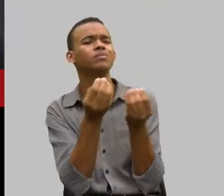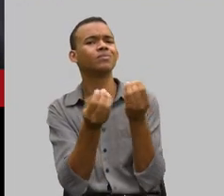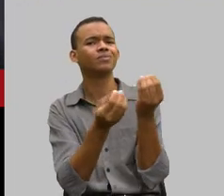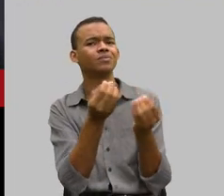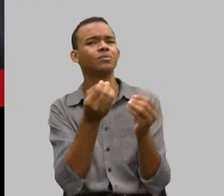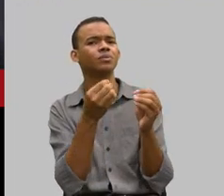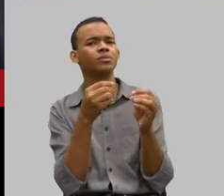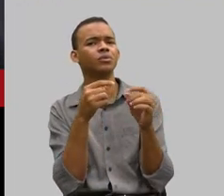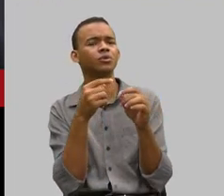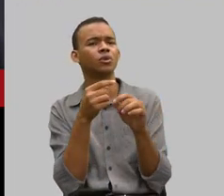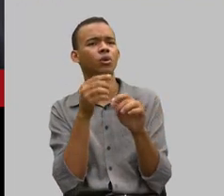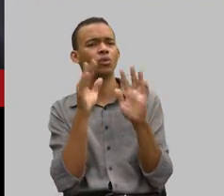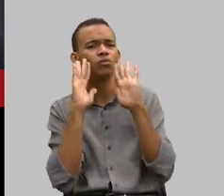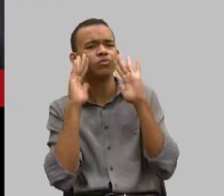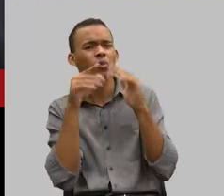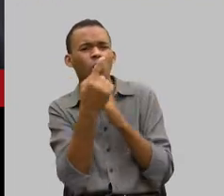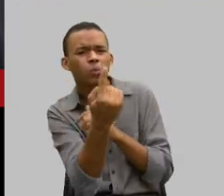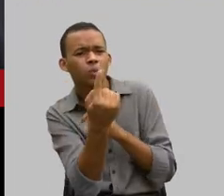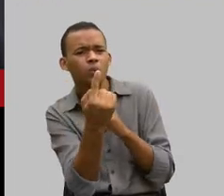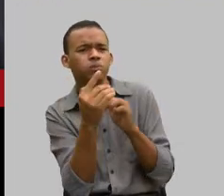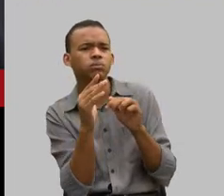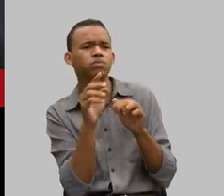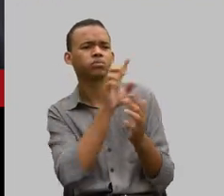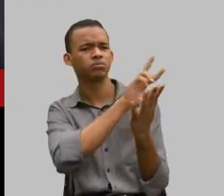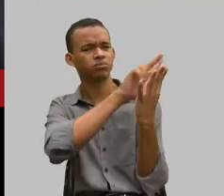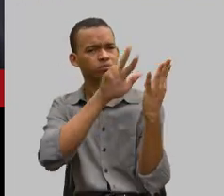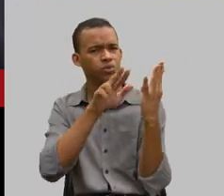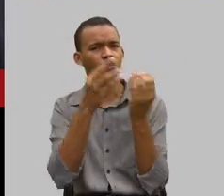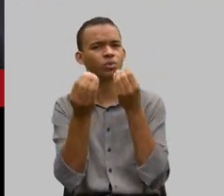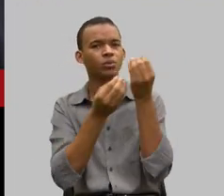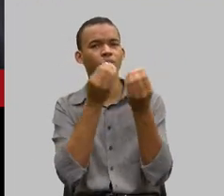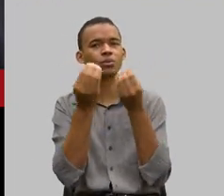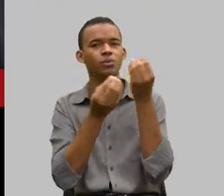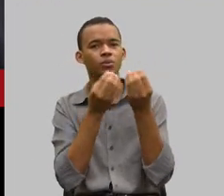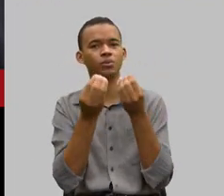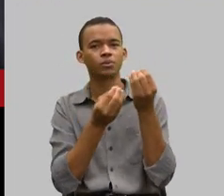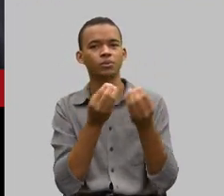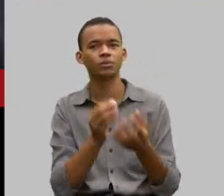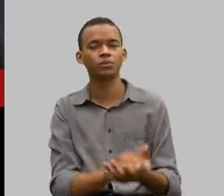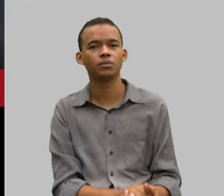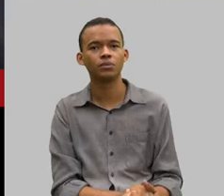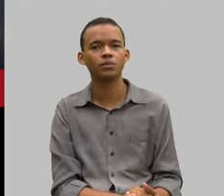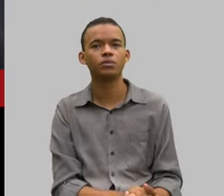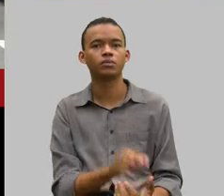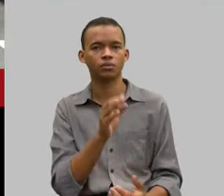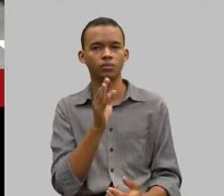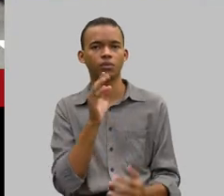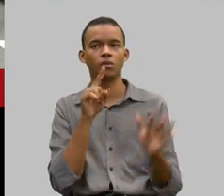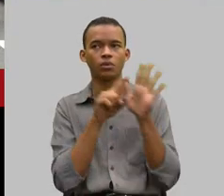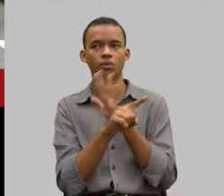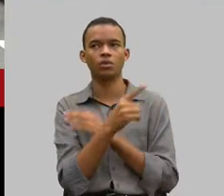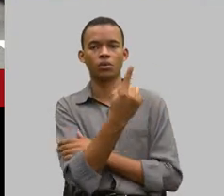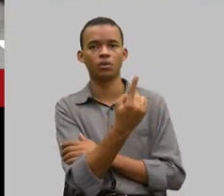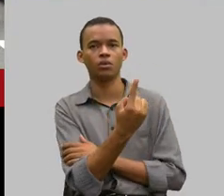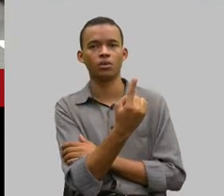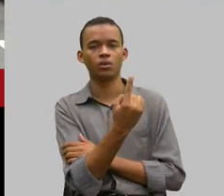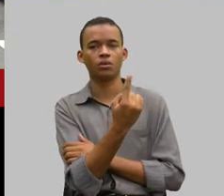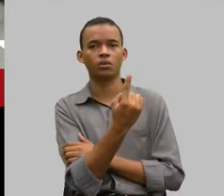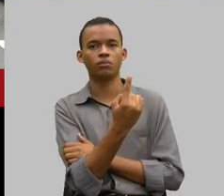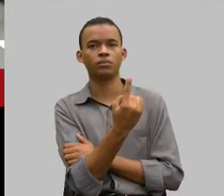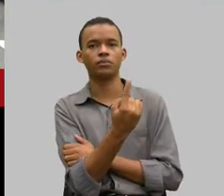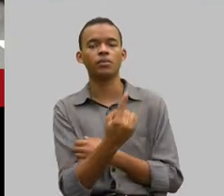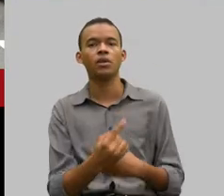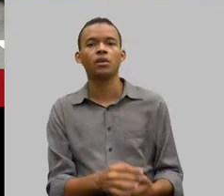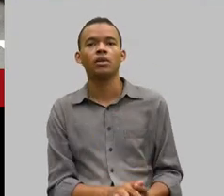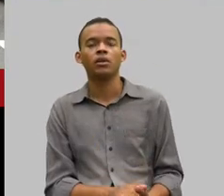faço apenas a um e depois o outro os outros também não somente a um só um Somente depois faz Ok então a pergunta as perguntas que